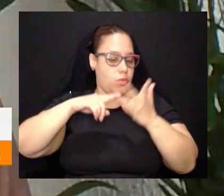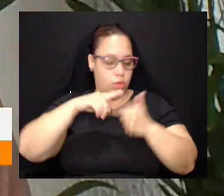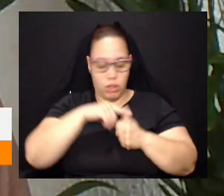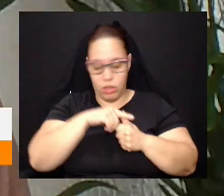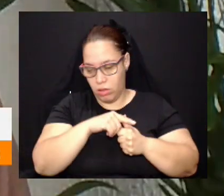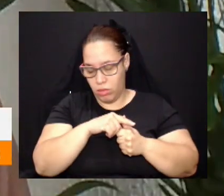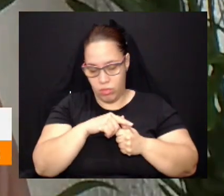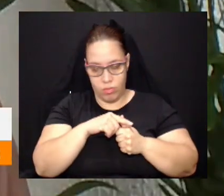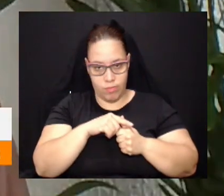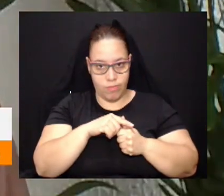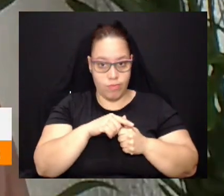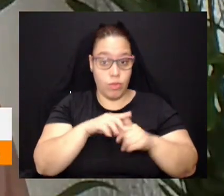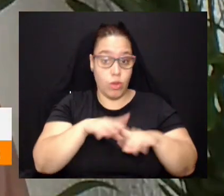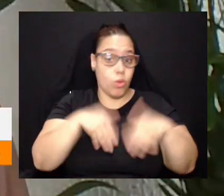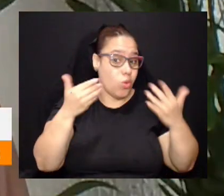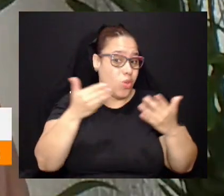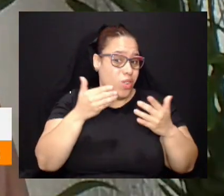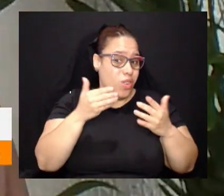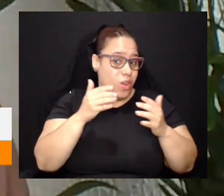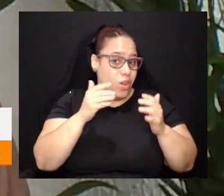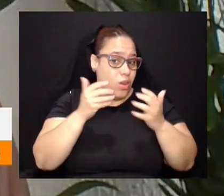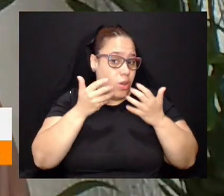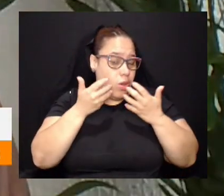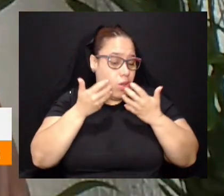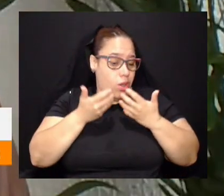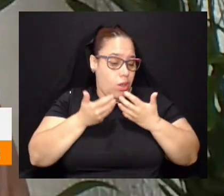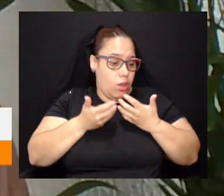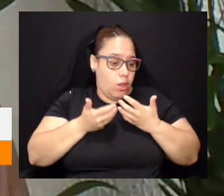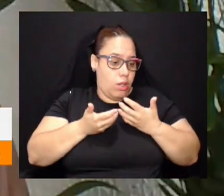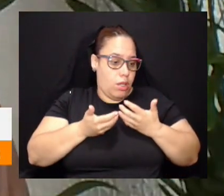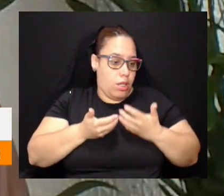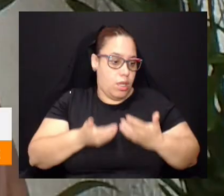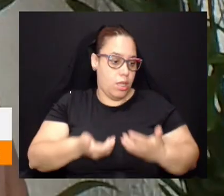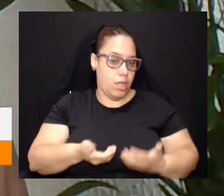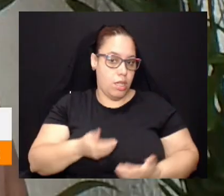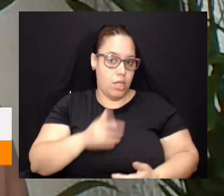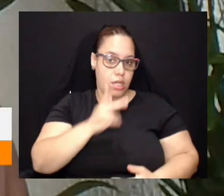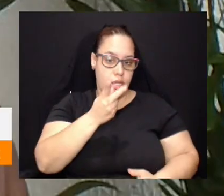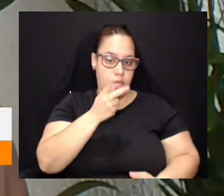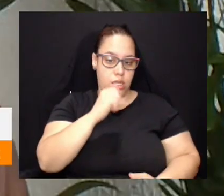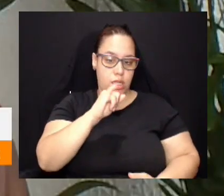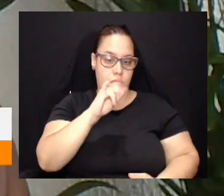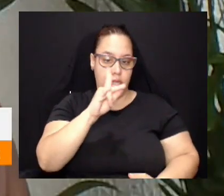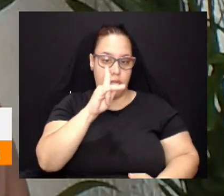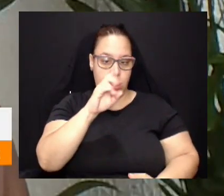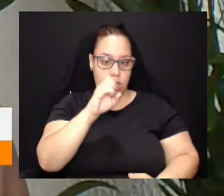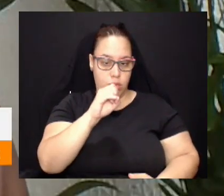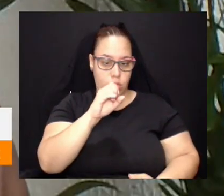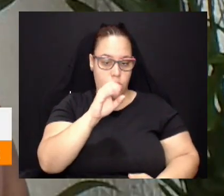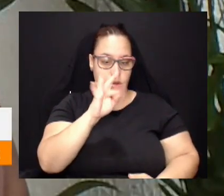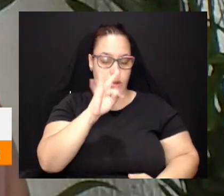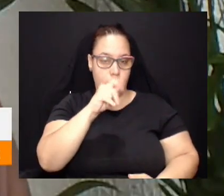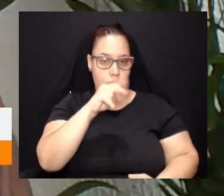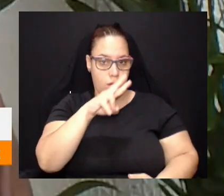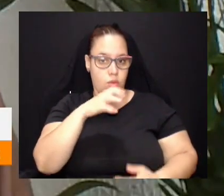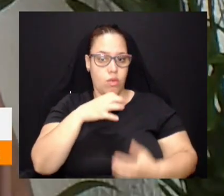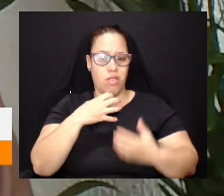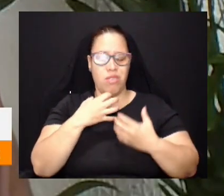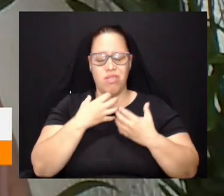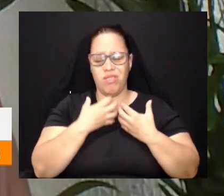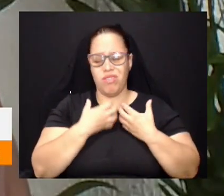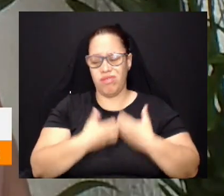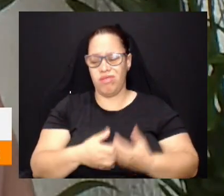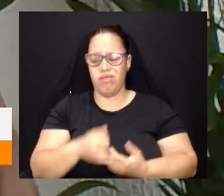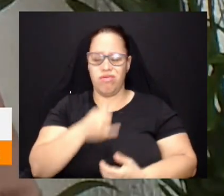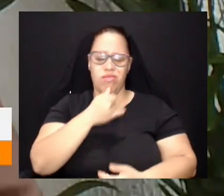aí quando há uma sobrecarga muito grande, ele fica hipoativado, sentimentos de desvalia, tristeza